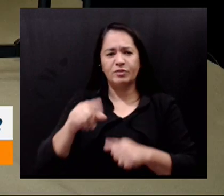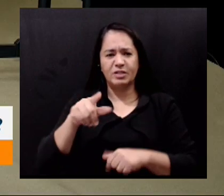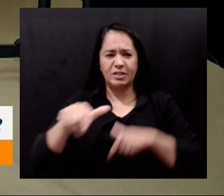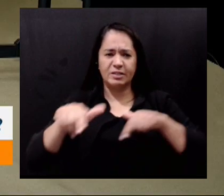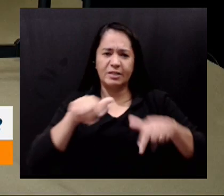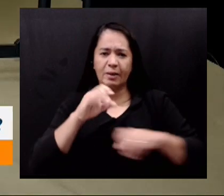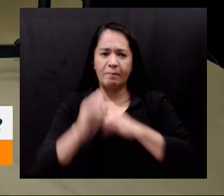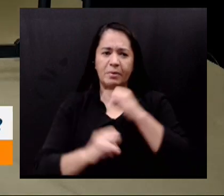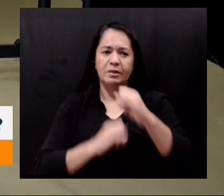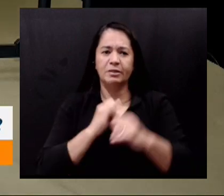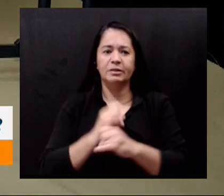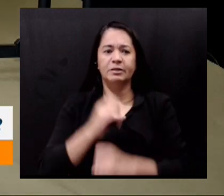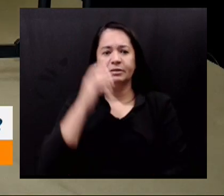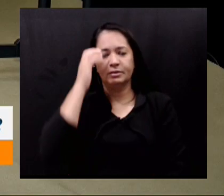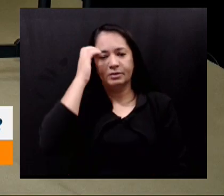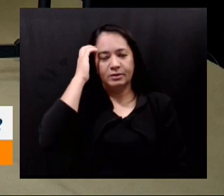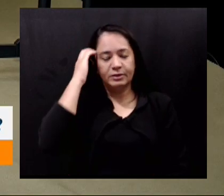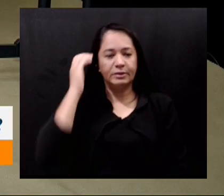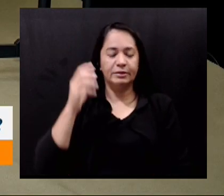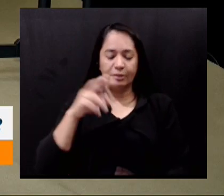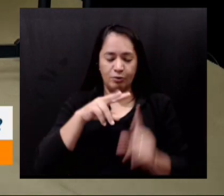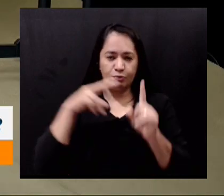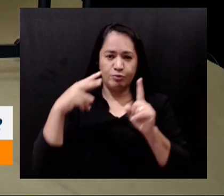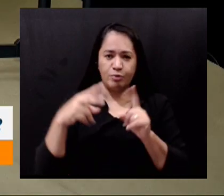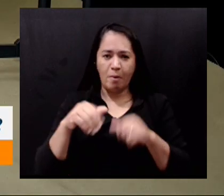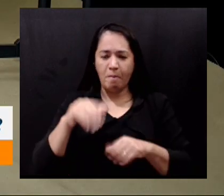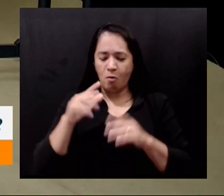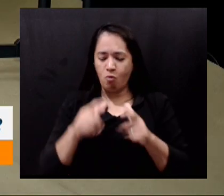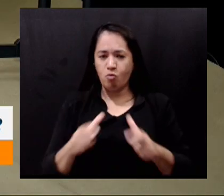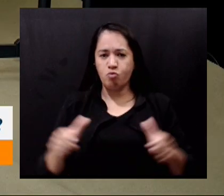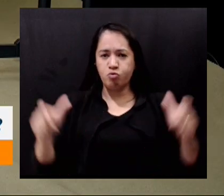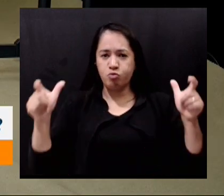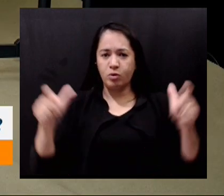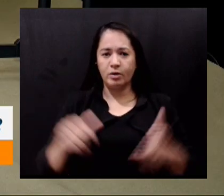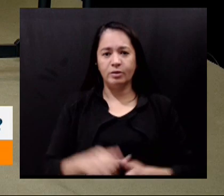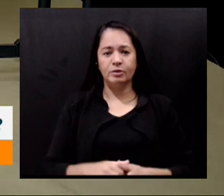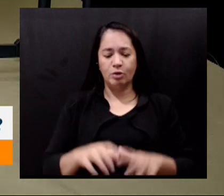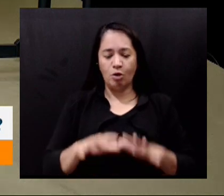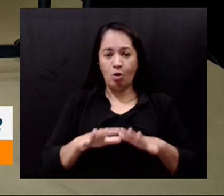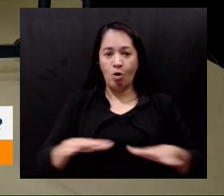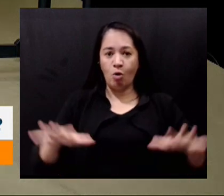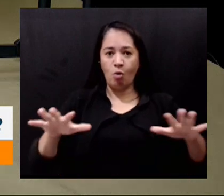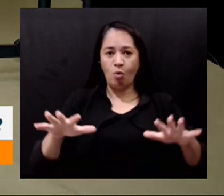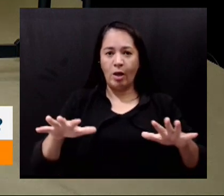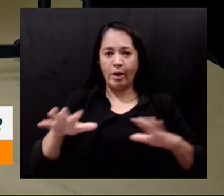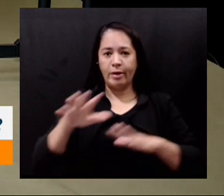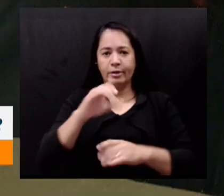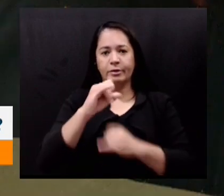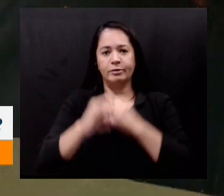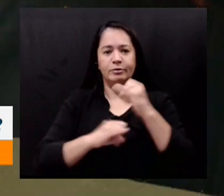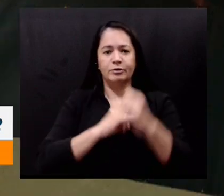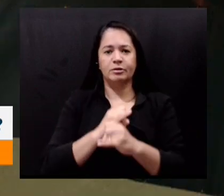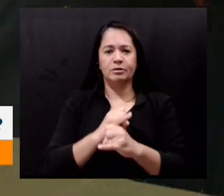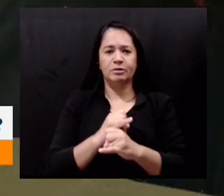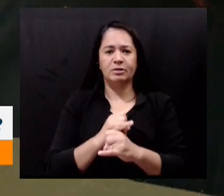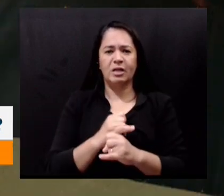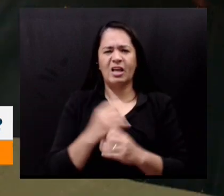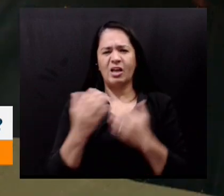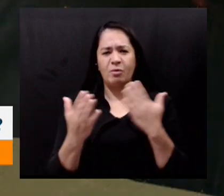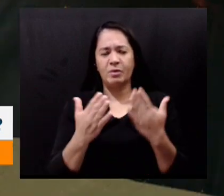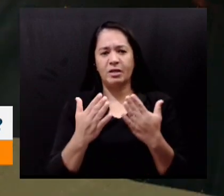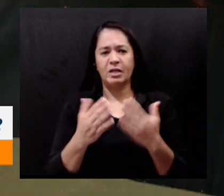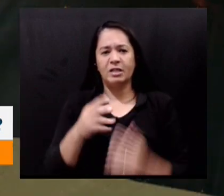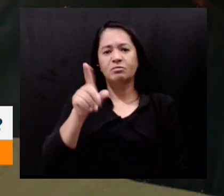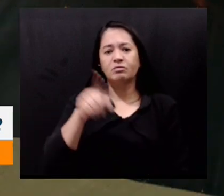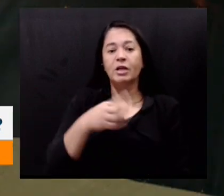uma visão mais ampla sobre esse mundo digital. Não tem a ver com censura não? Tipo assim, eu quero te calar, então a